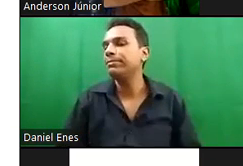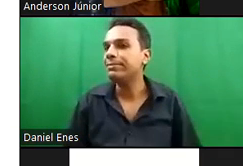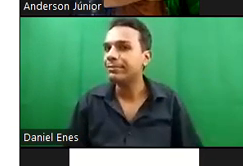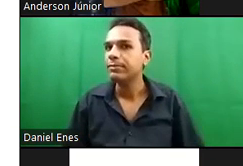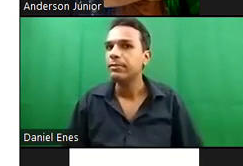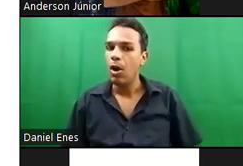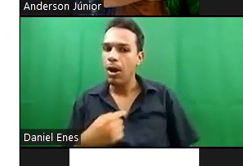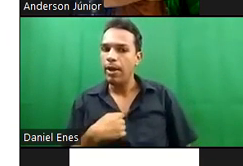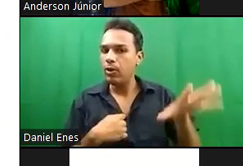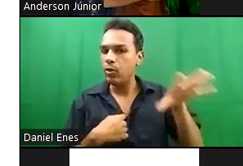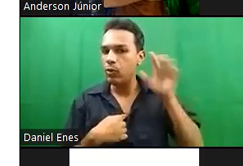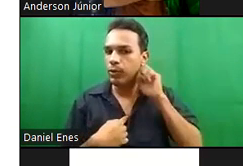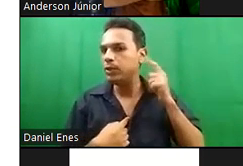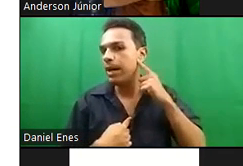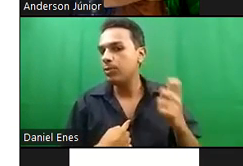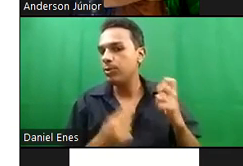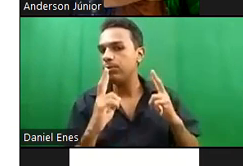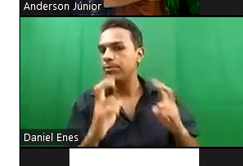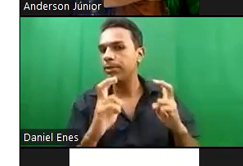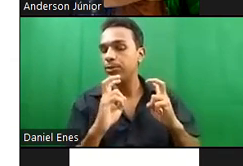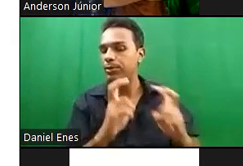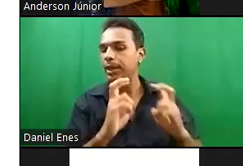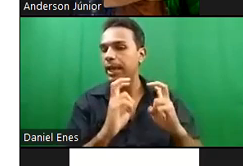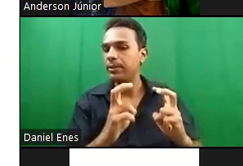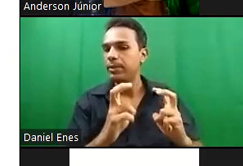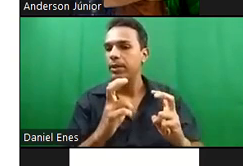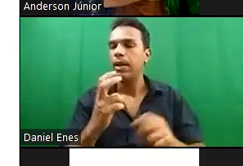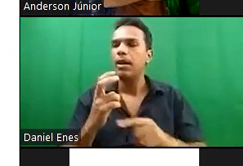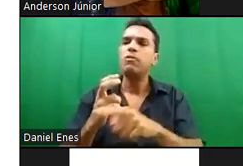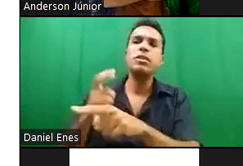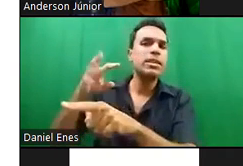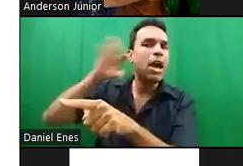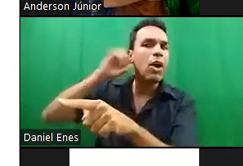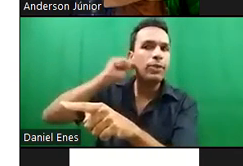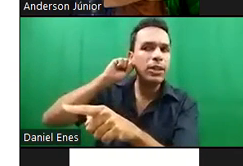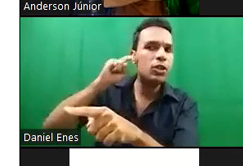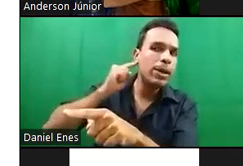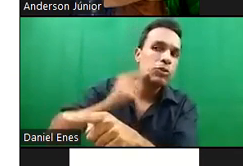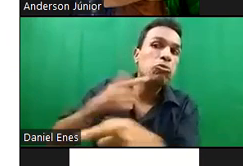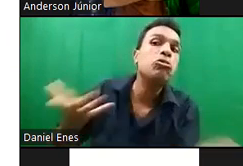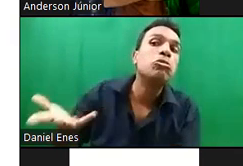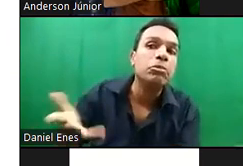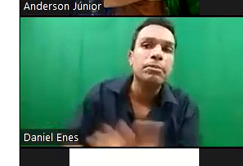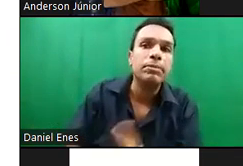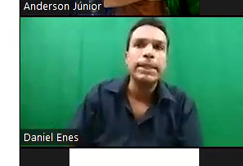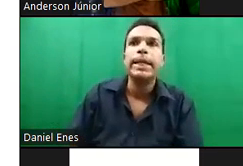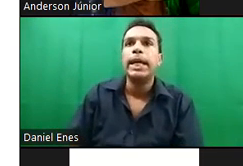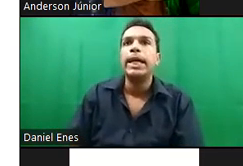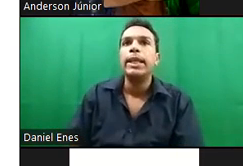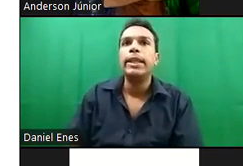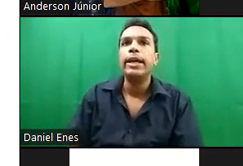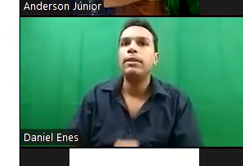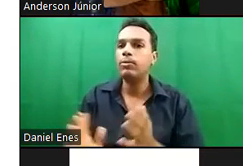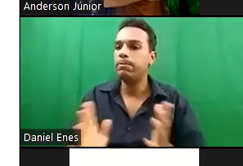trem. Ó, eu ouvi o barulho do trem. Você é ouvinte ou é surdo?